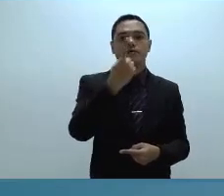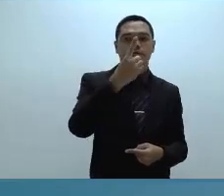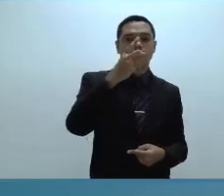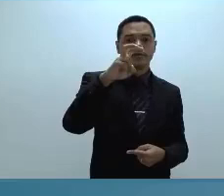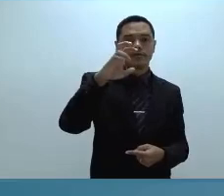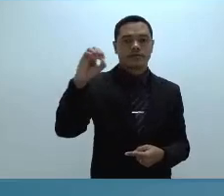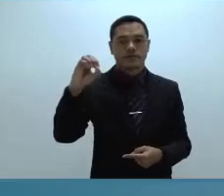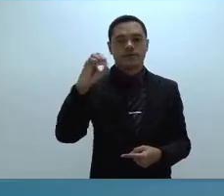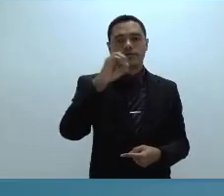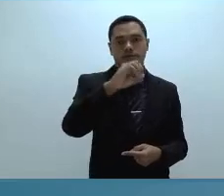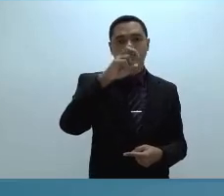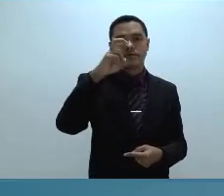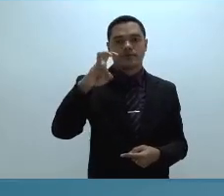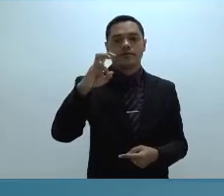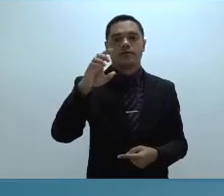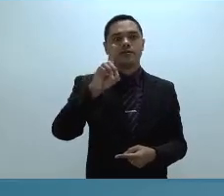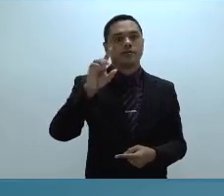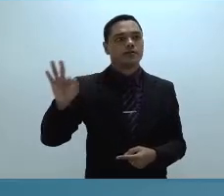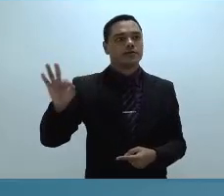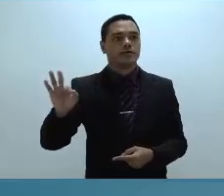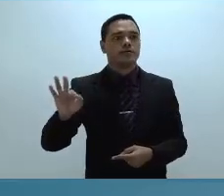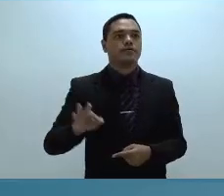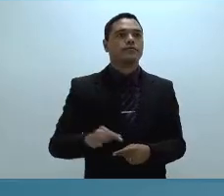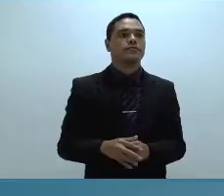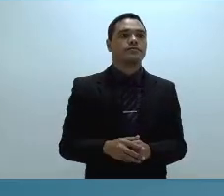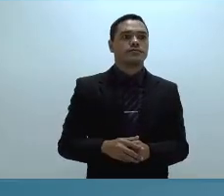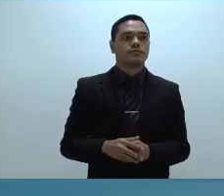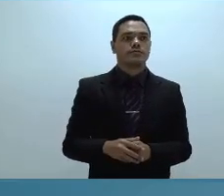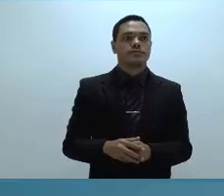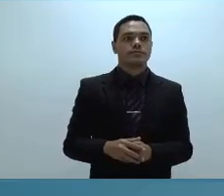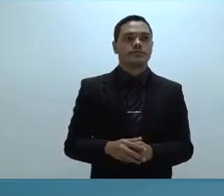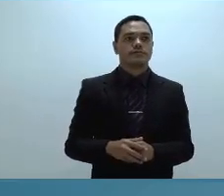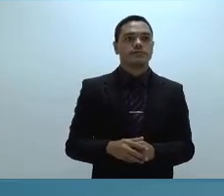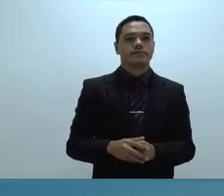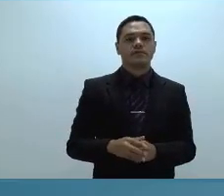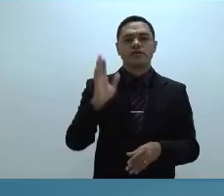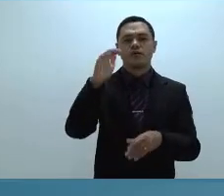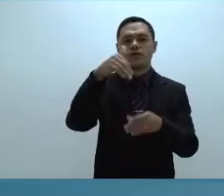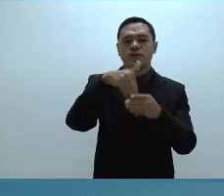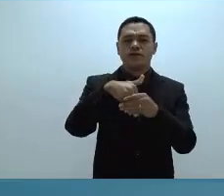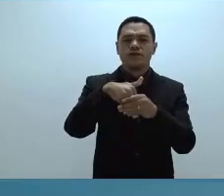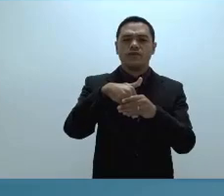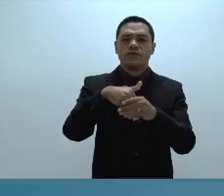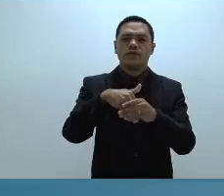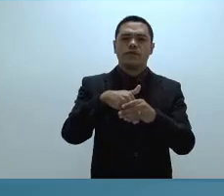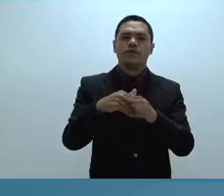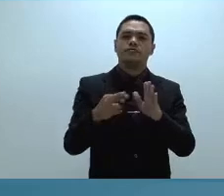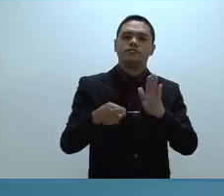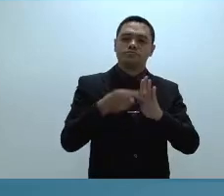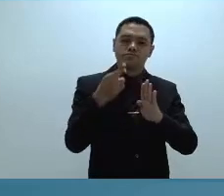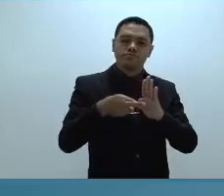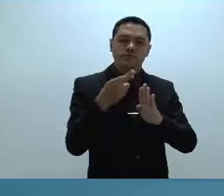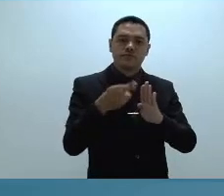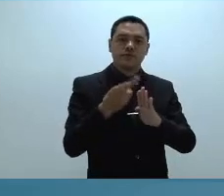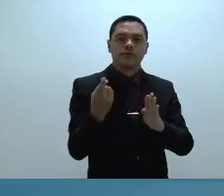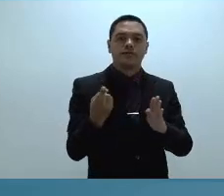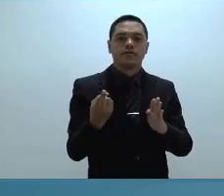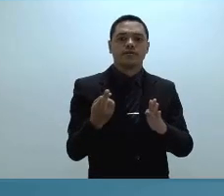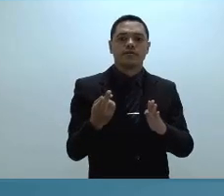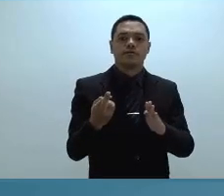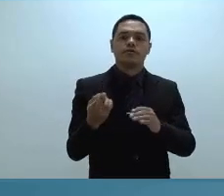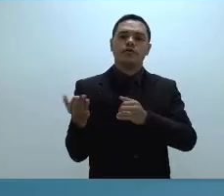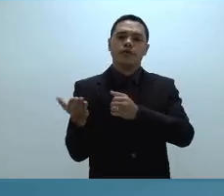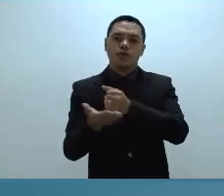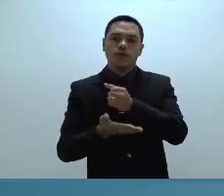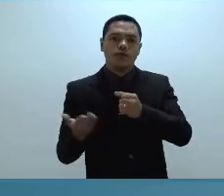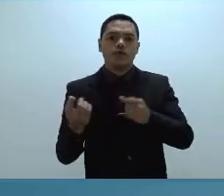150-050-DF, que em base ao voto do relator, utilizou-se a mesma rádio que substanciou o conflito de